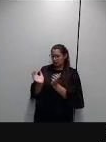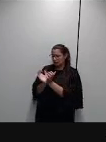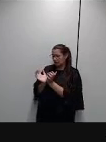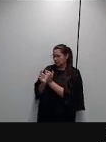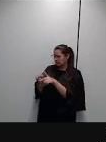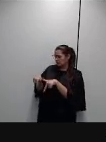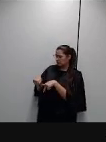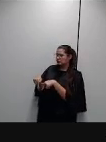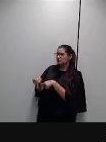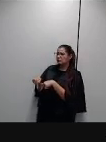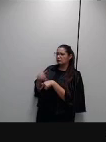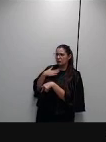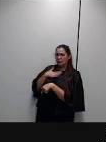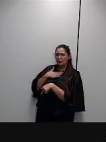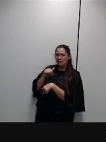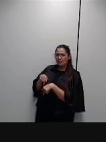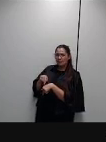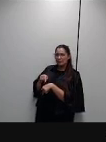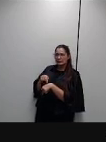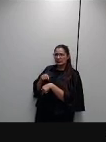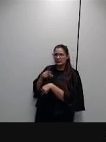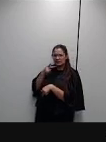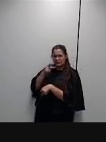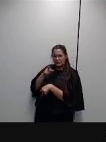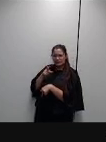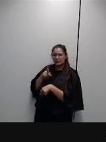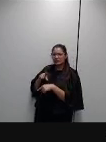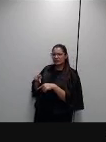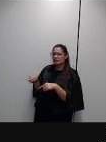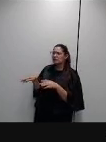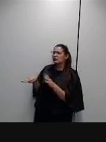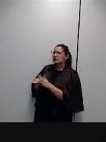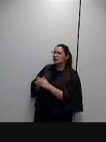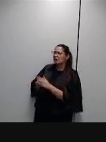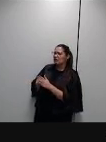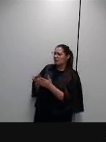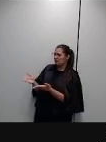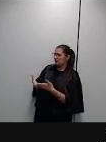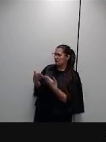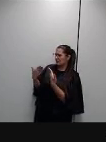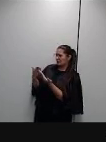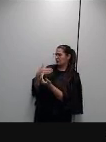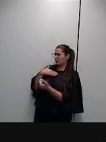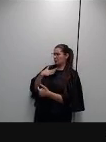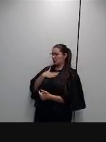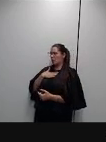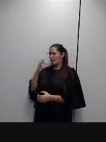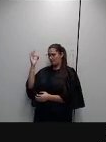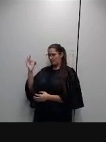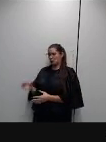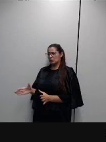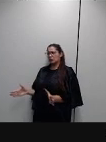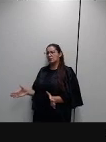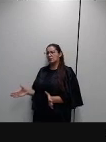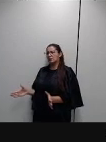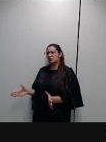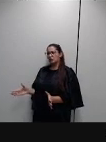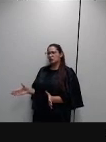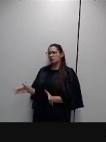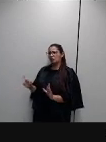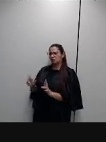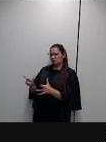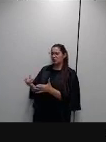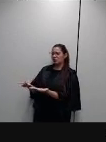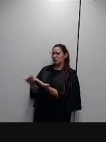nosso saíram acabaram saindo desses dois é o ressalvando a minha posição quer dizer seita patrimonial mas abrindo